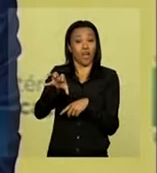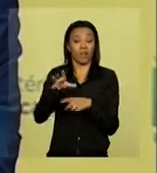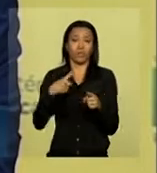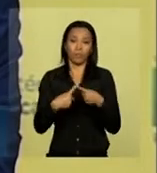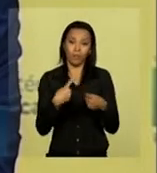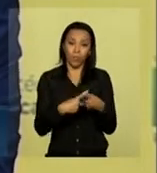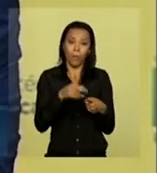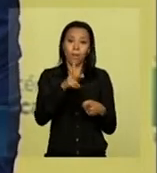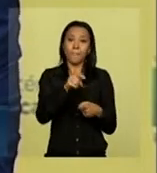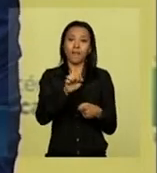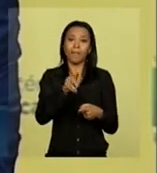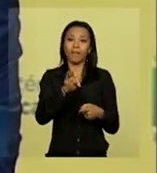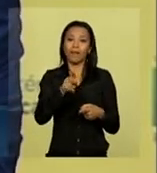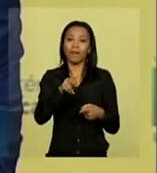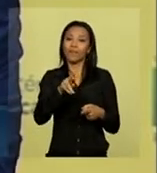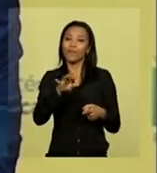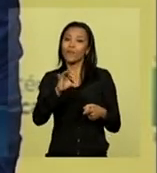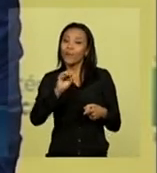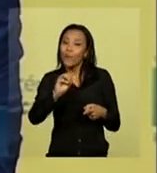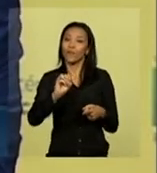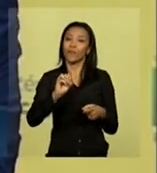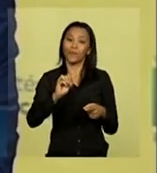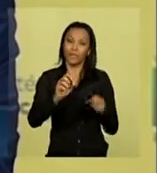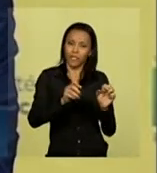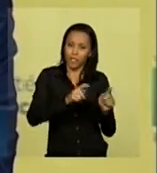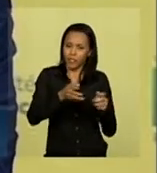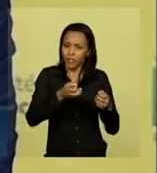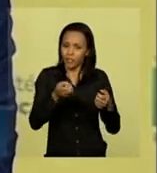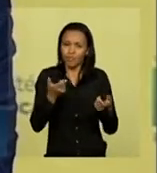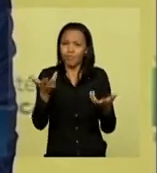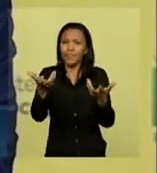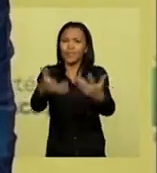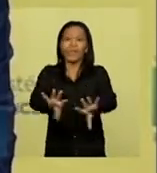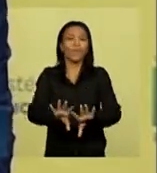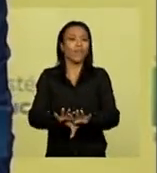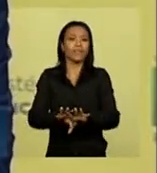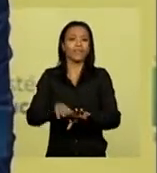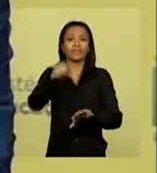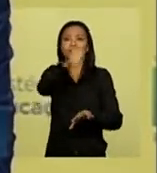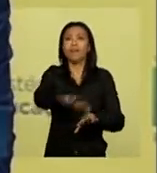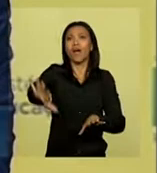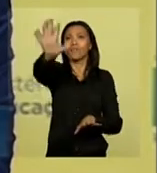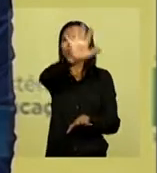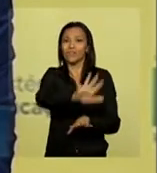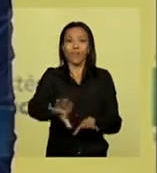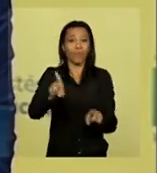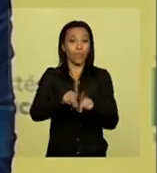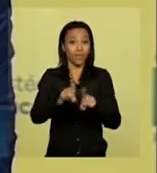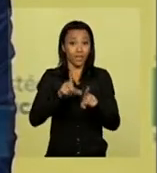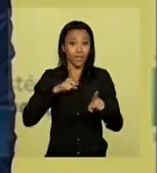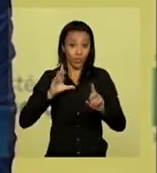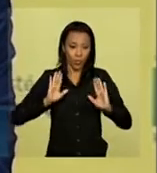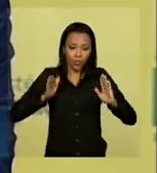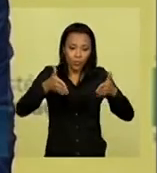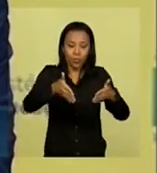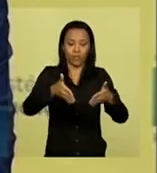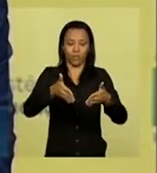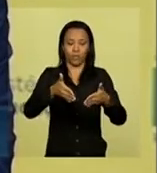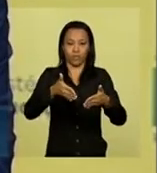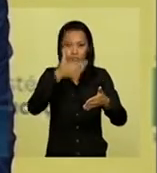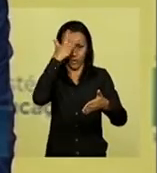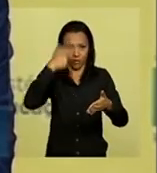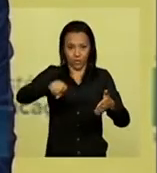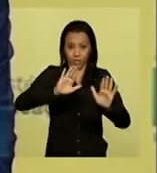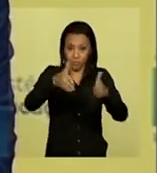que faz o vestibular específico daquela região que não querem um concurso Nacional porque eles têm um cliente específico e a um